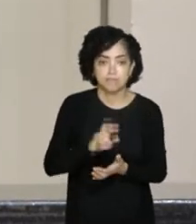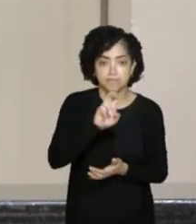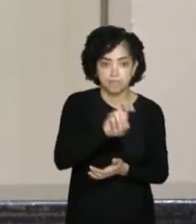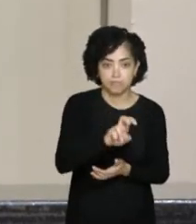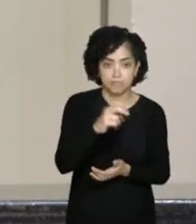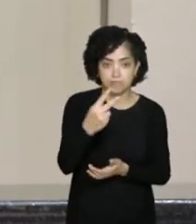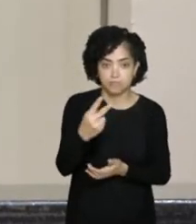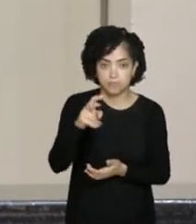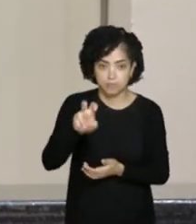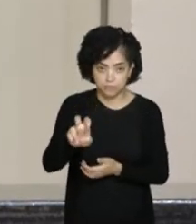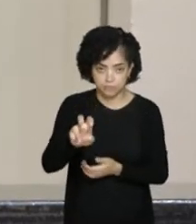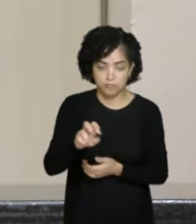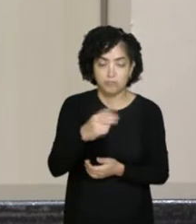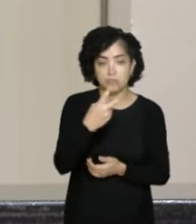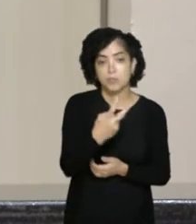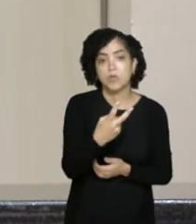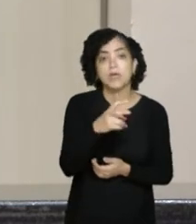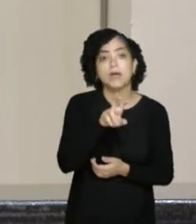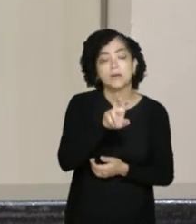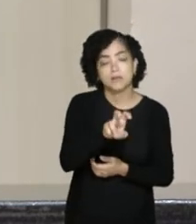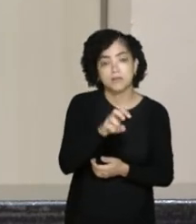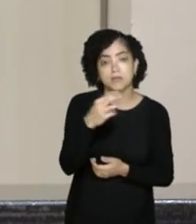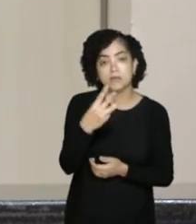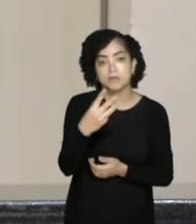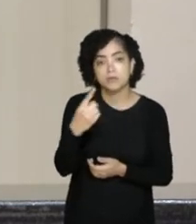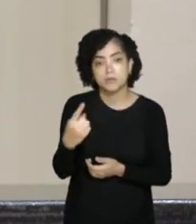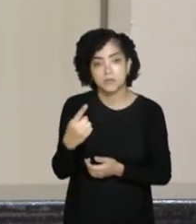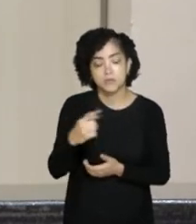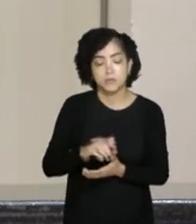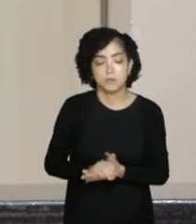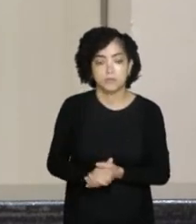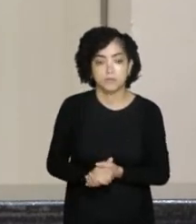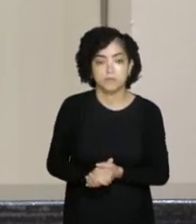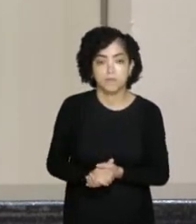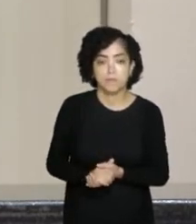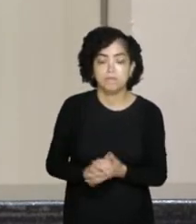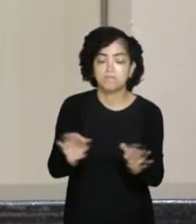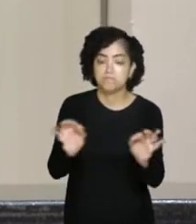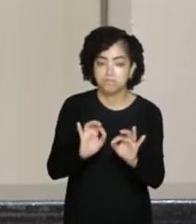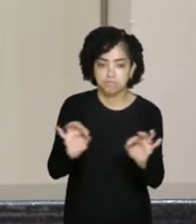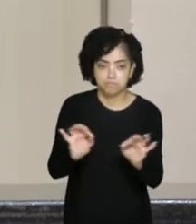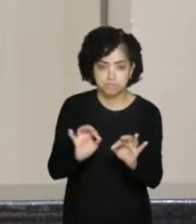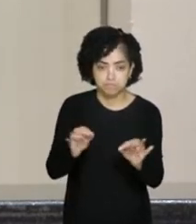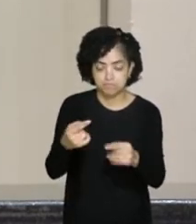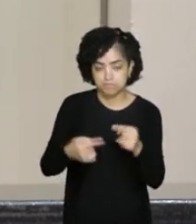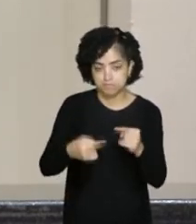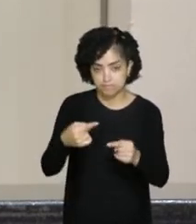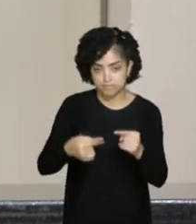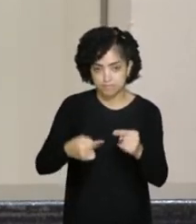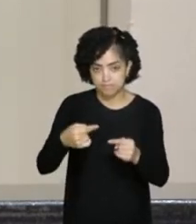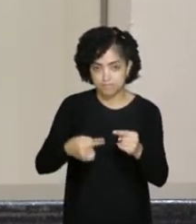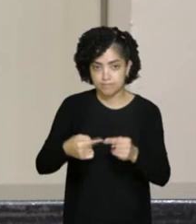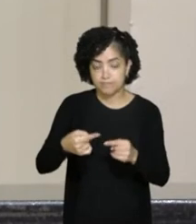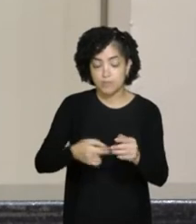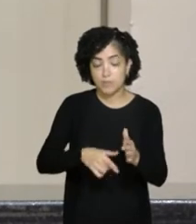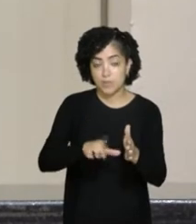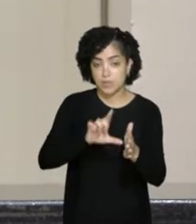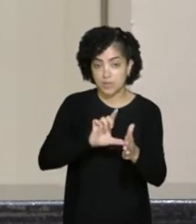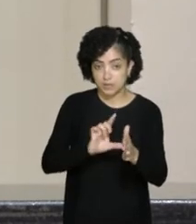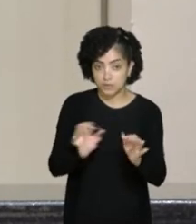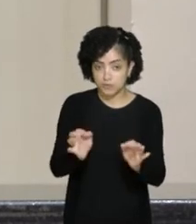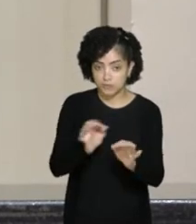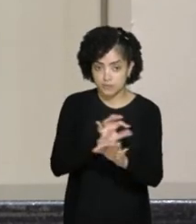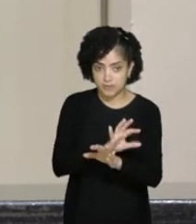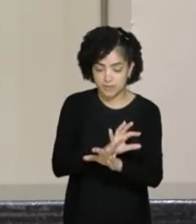525 a 531/2022. Nada mais havendo a tratar, e antes de encerrar a